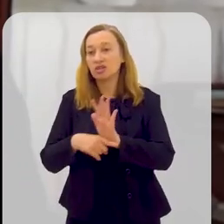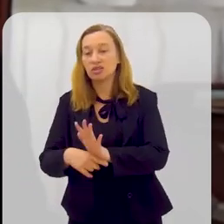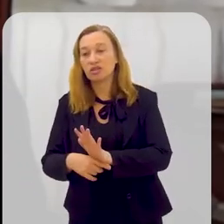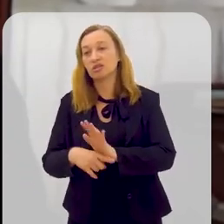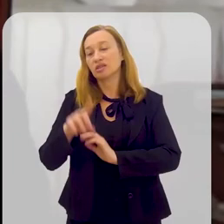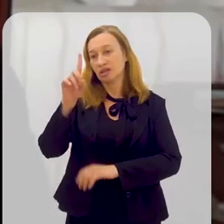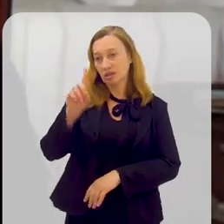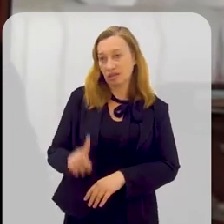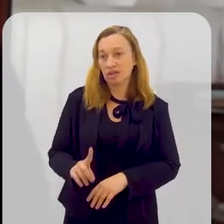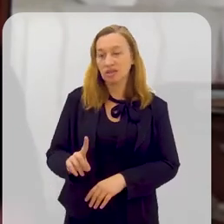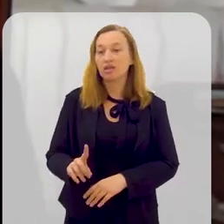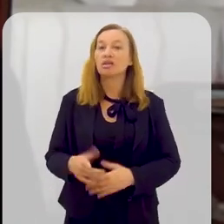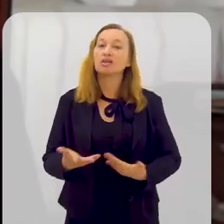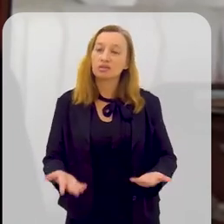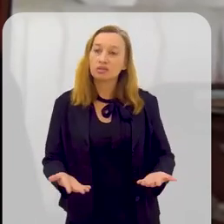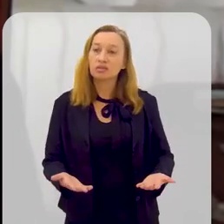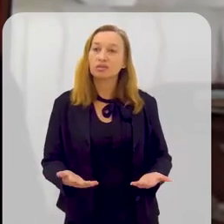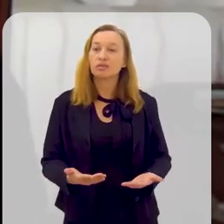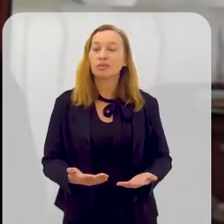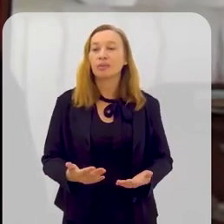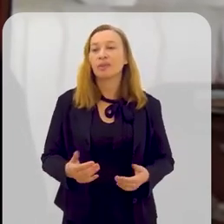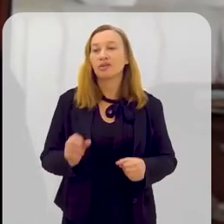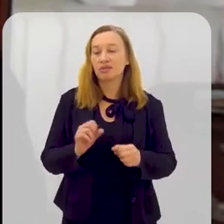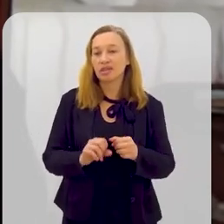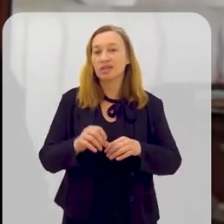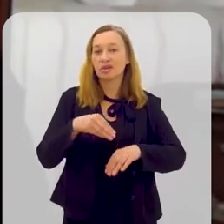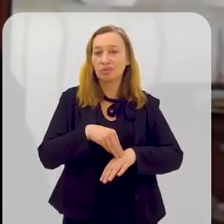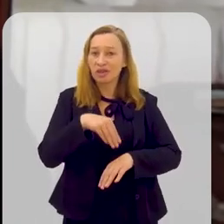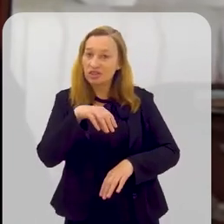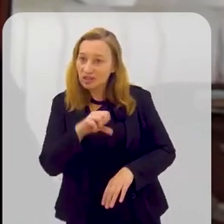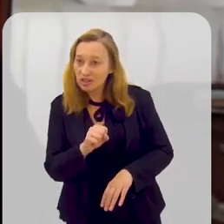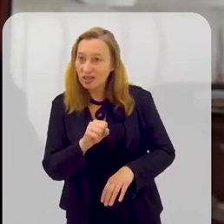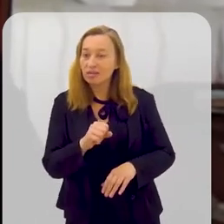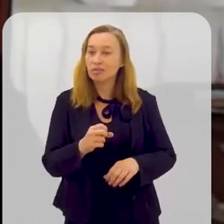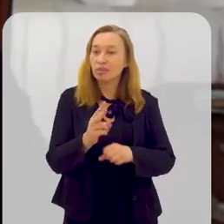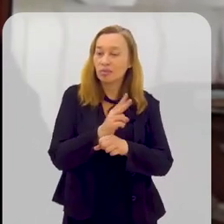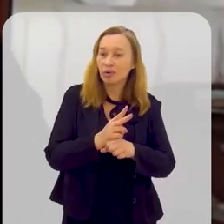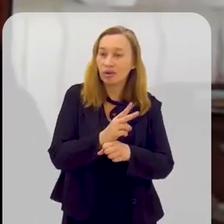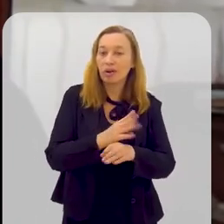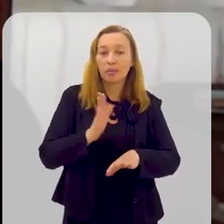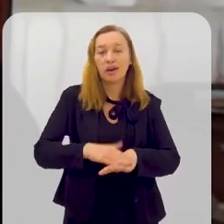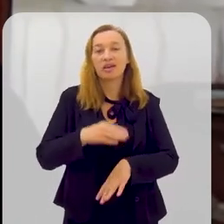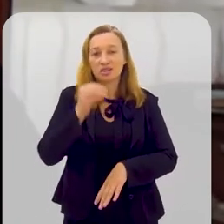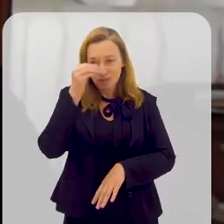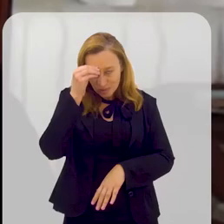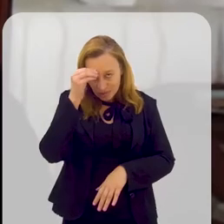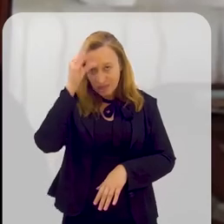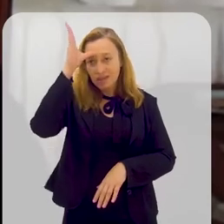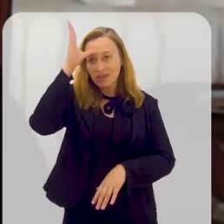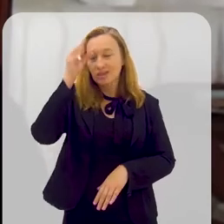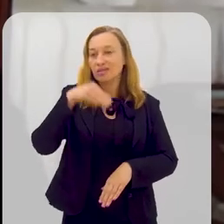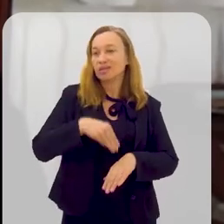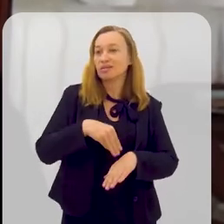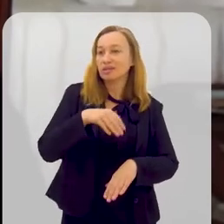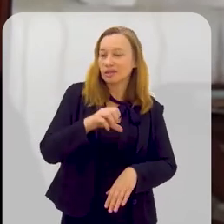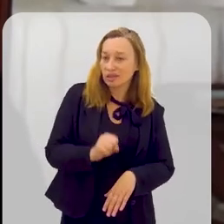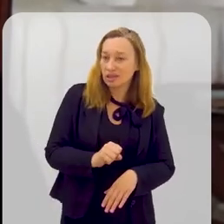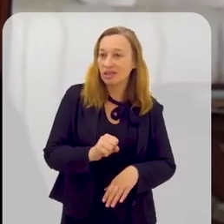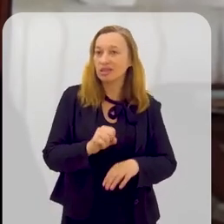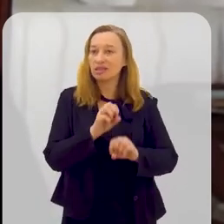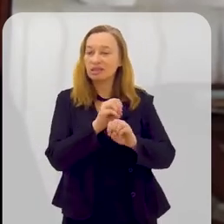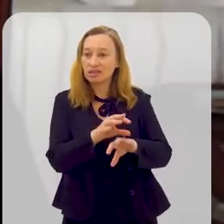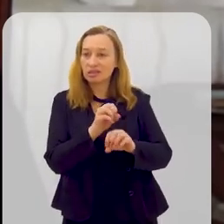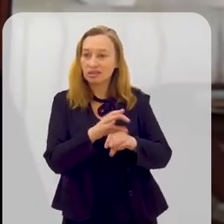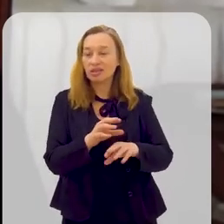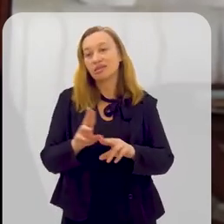da direção e foi nessa condição que eu fui fazer o mestrado para buscar mais conhecimento fiz meu